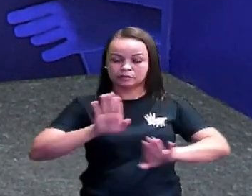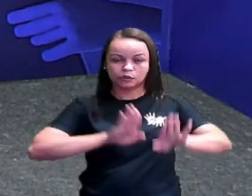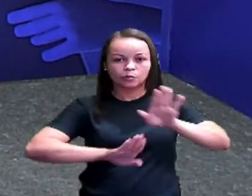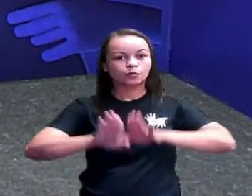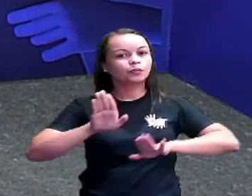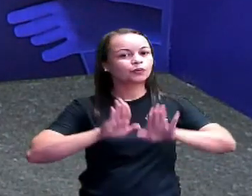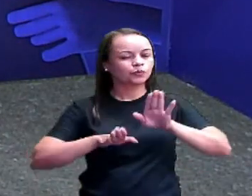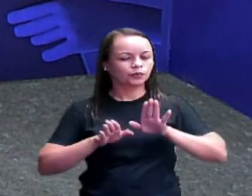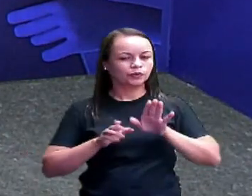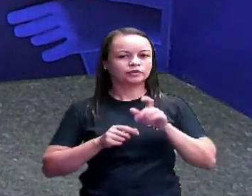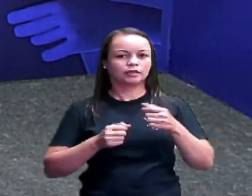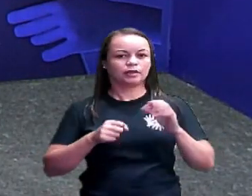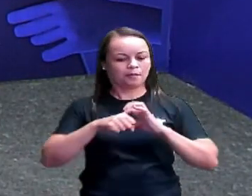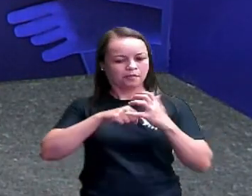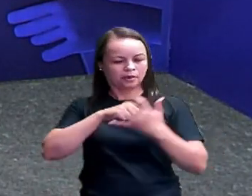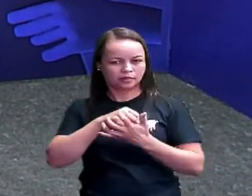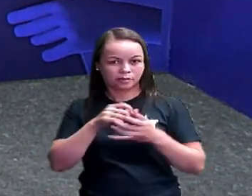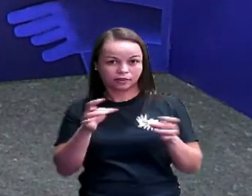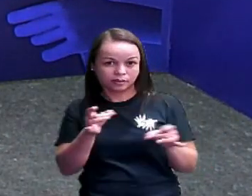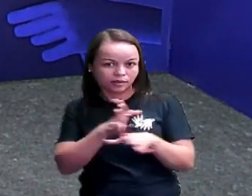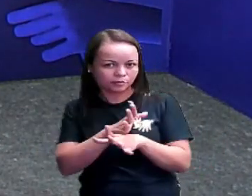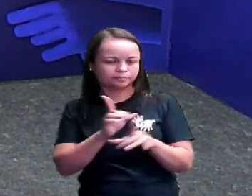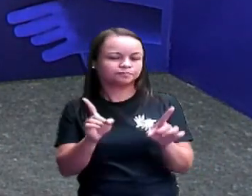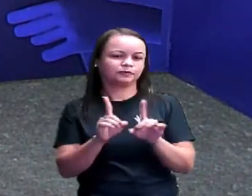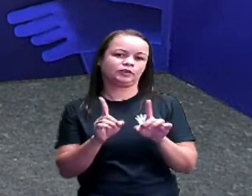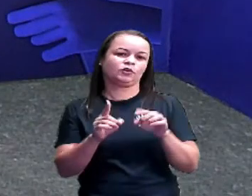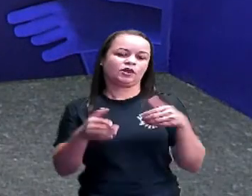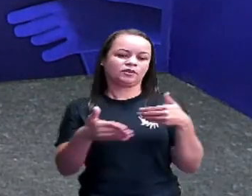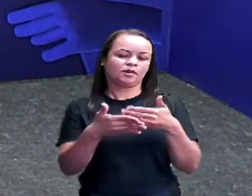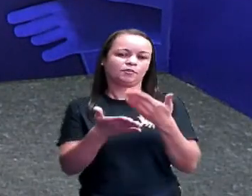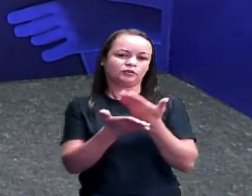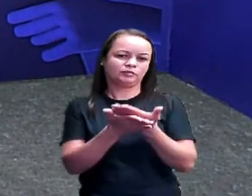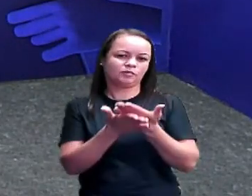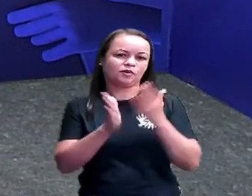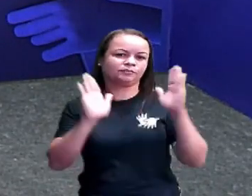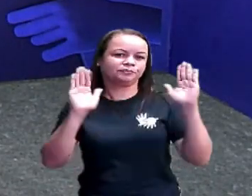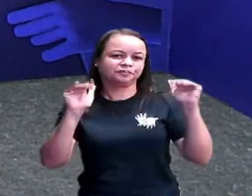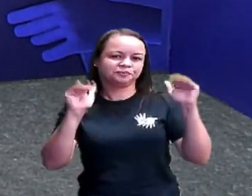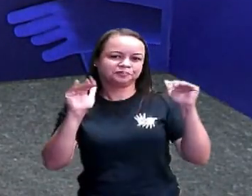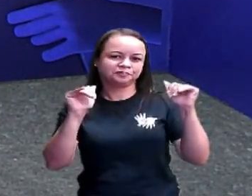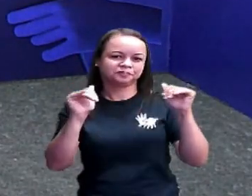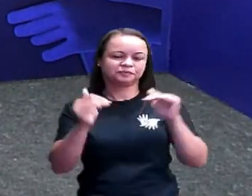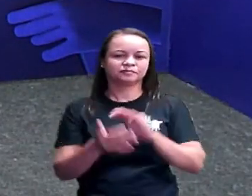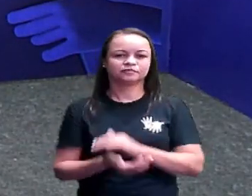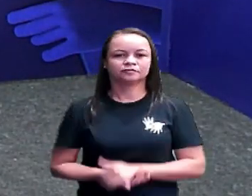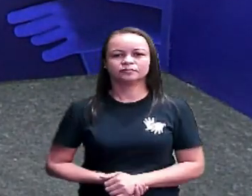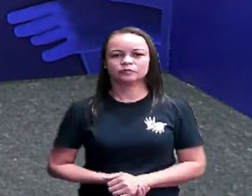pandemia não acabou. E até a próxima aula. Tchau, tchau.